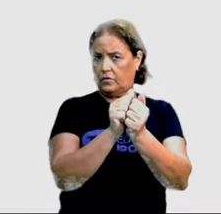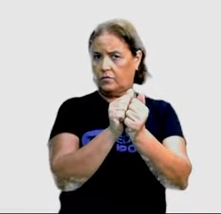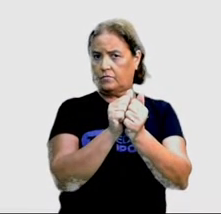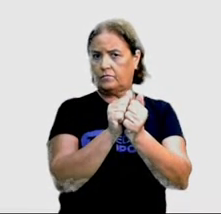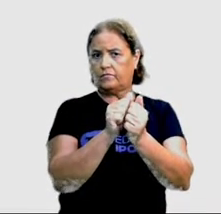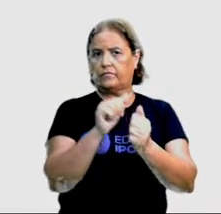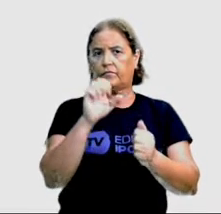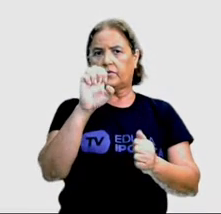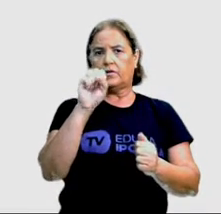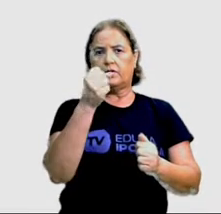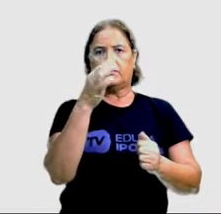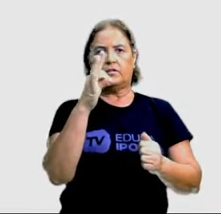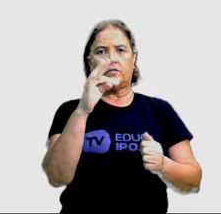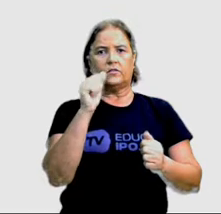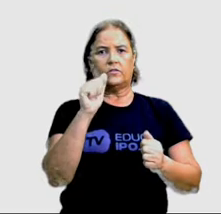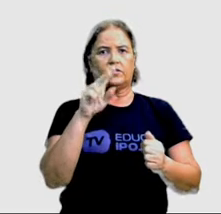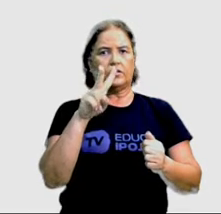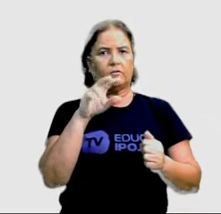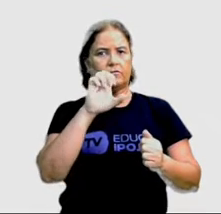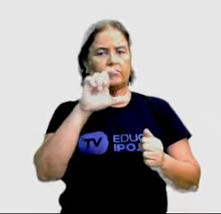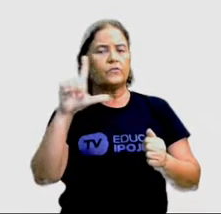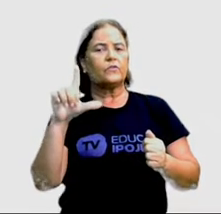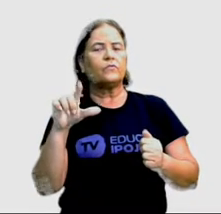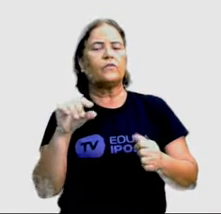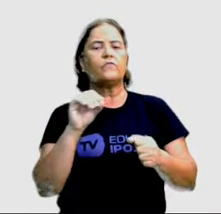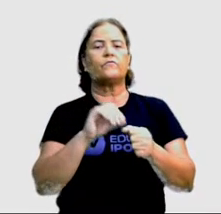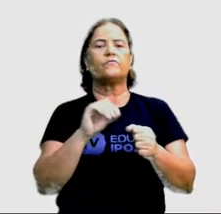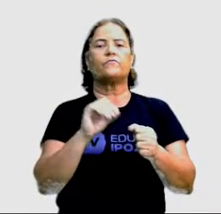estável, ela é realizada no cartório.